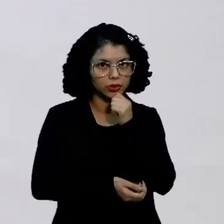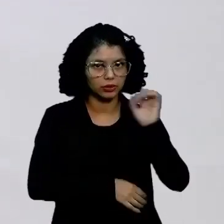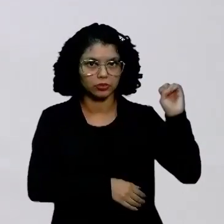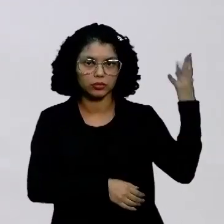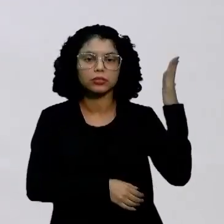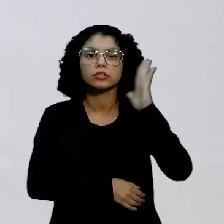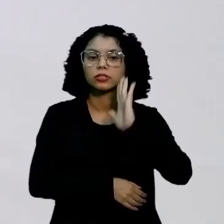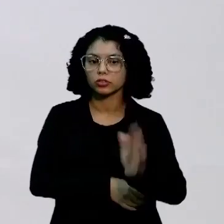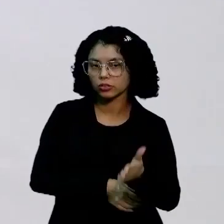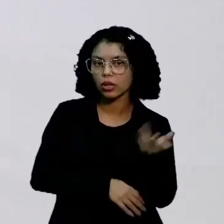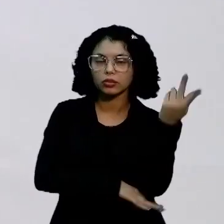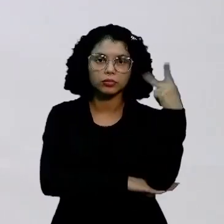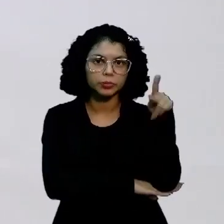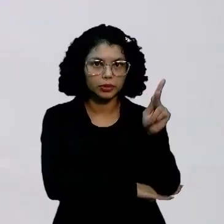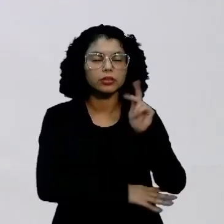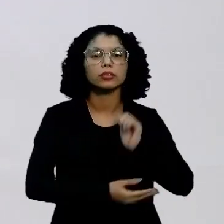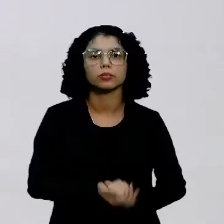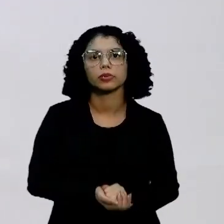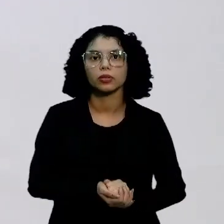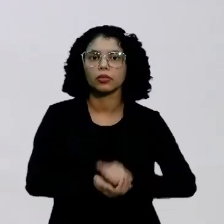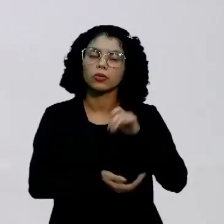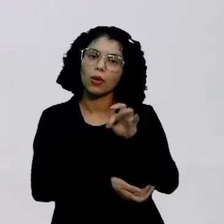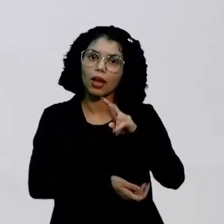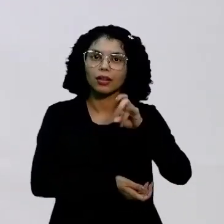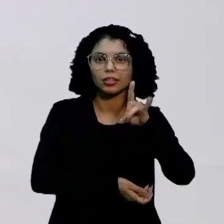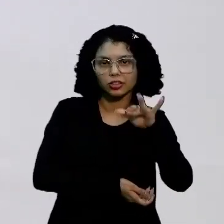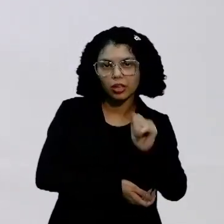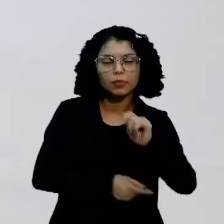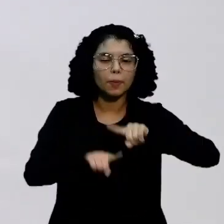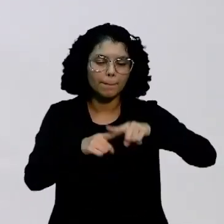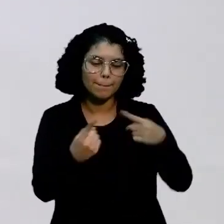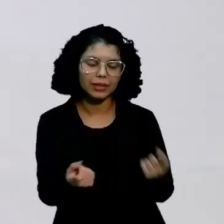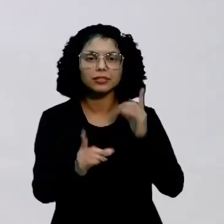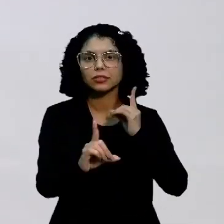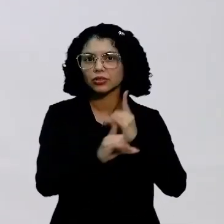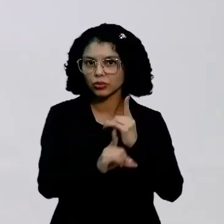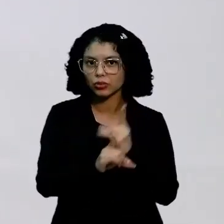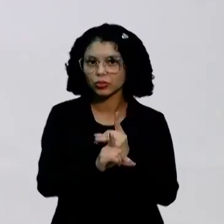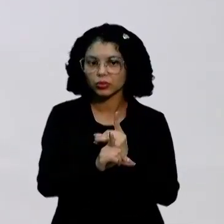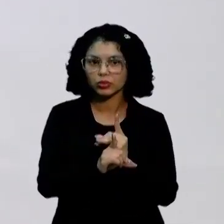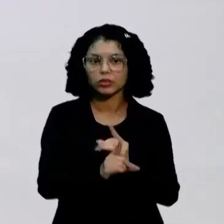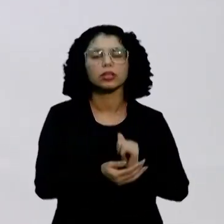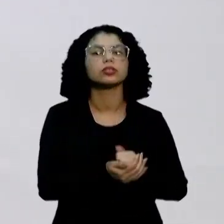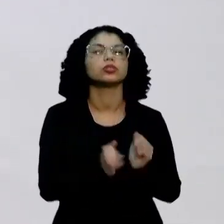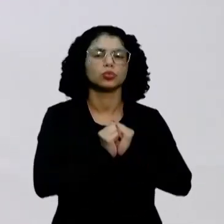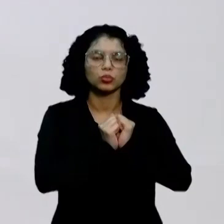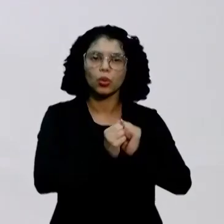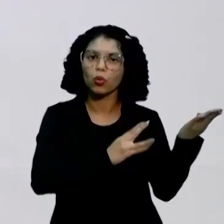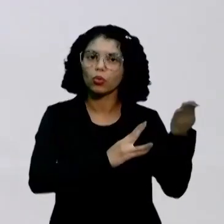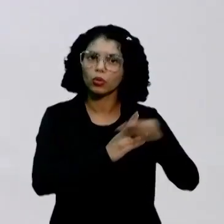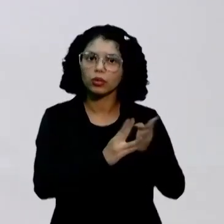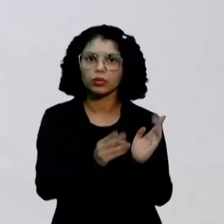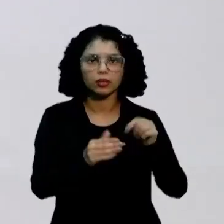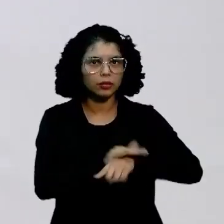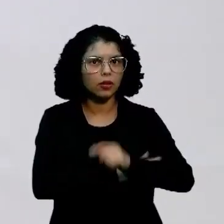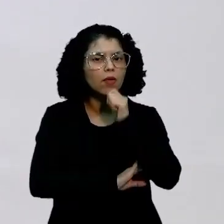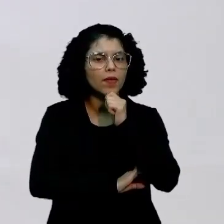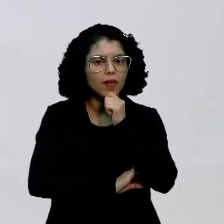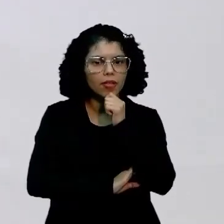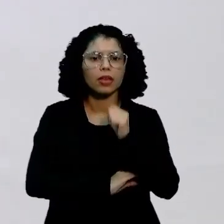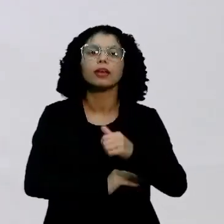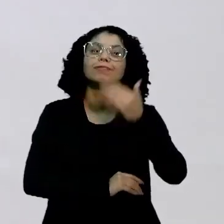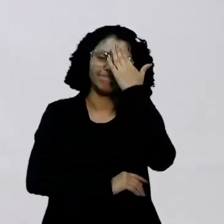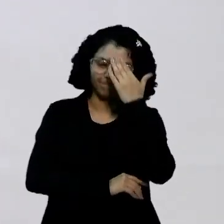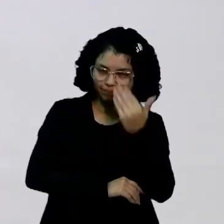acontecem já no período do arcadismo, mas que se encaixam dentro do barroco. Eu sei que é um pouquinho complicado falar